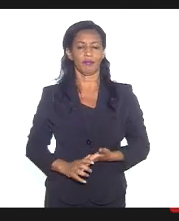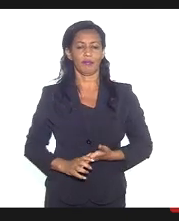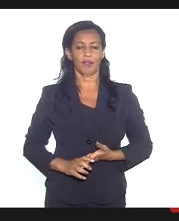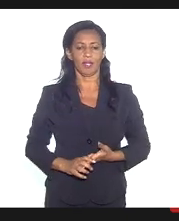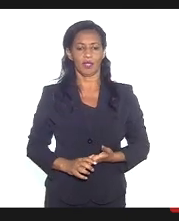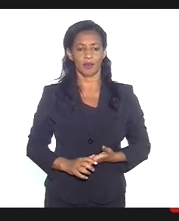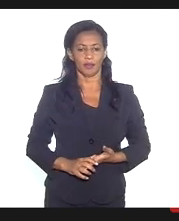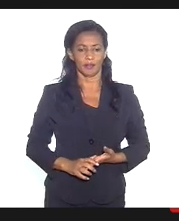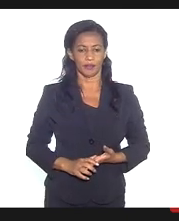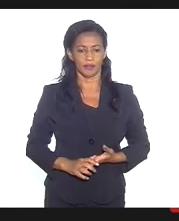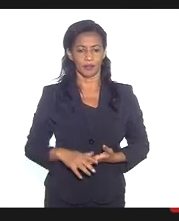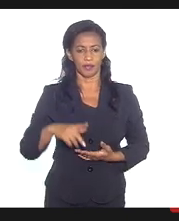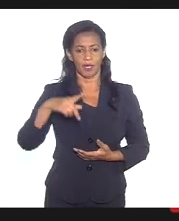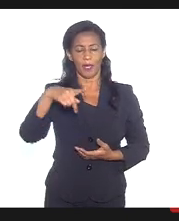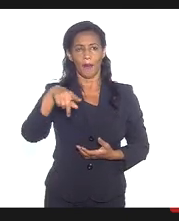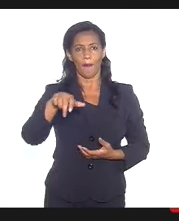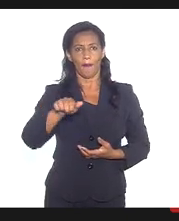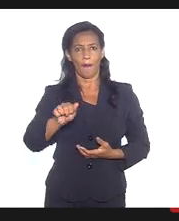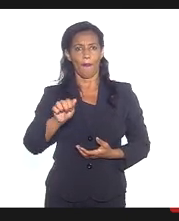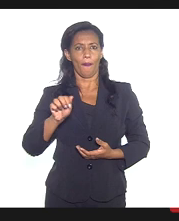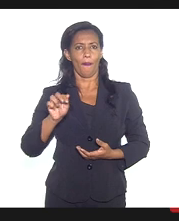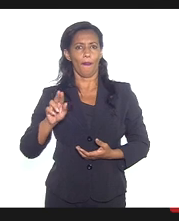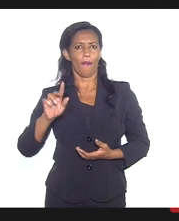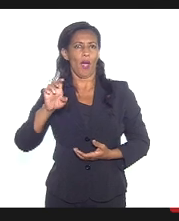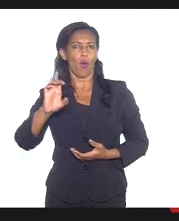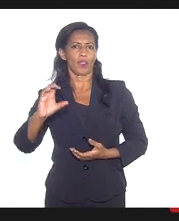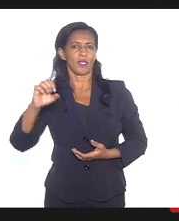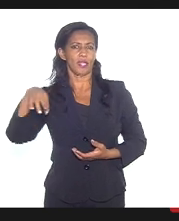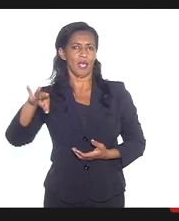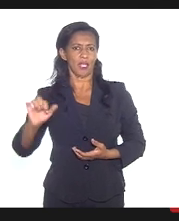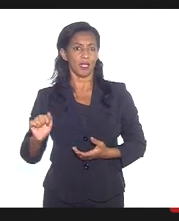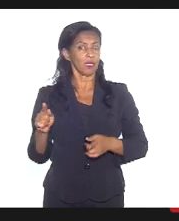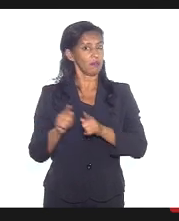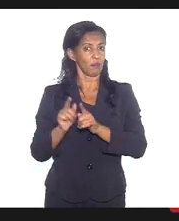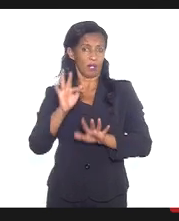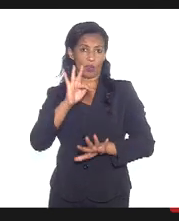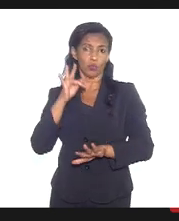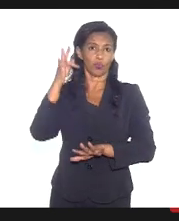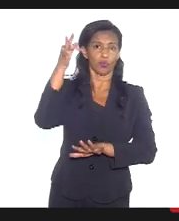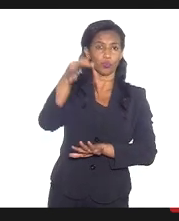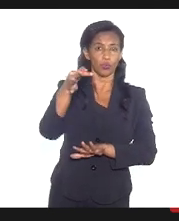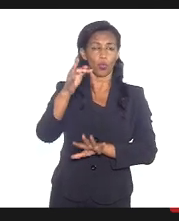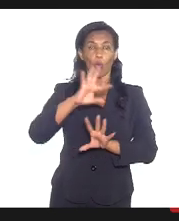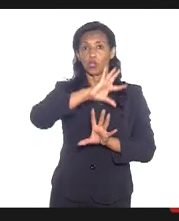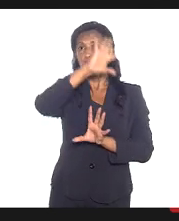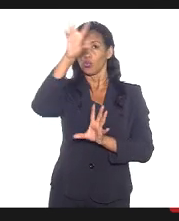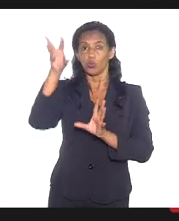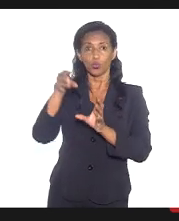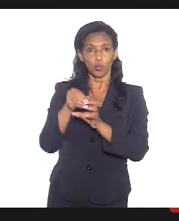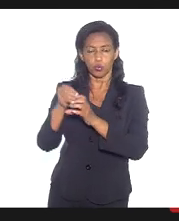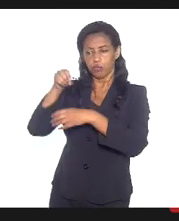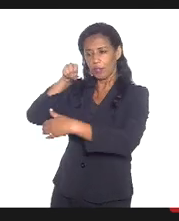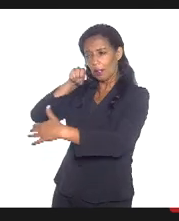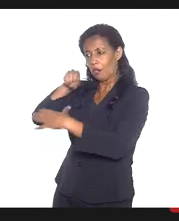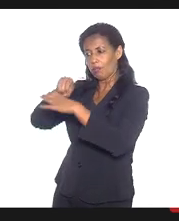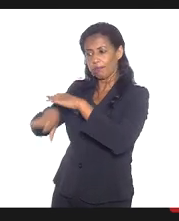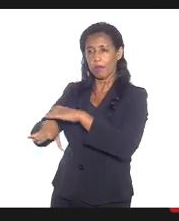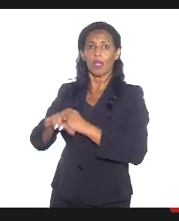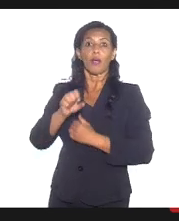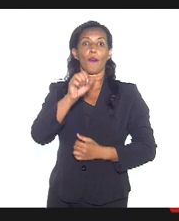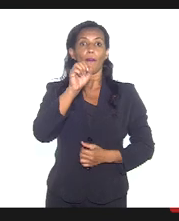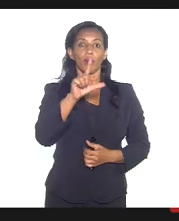Tá? E o Power Center também é onde esse futuro, vamos dizer assim, é onde vai estar tudo depositado, que possa fazer